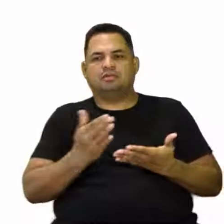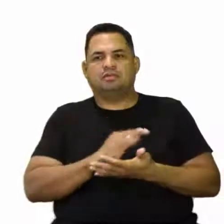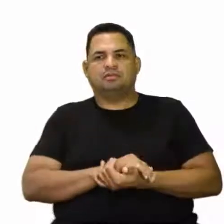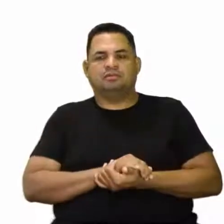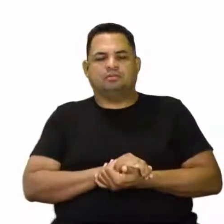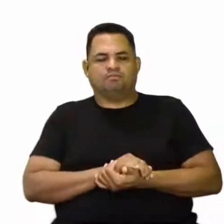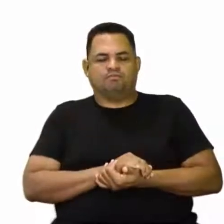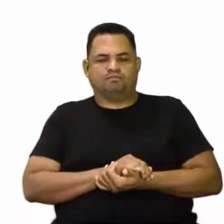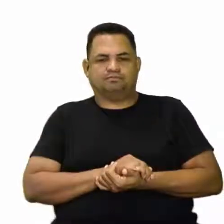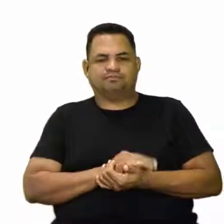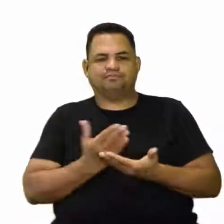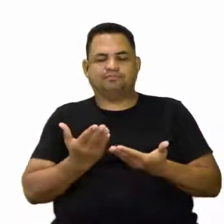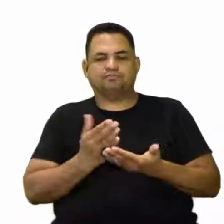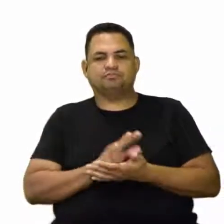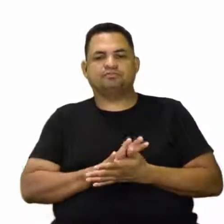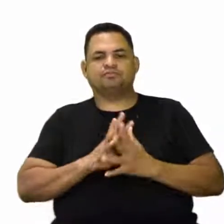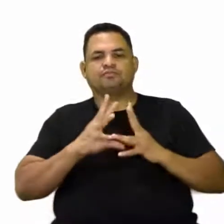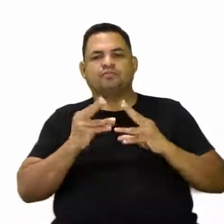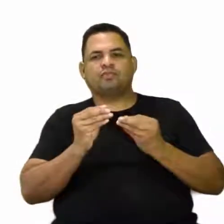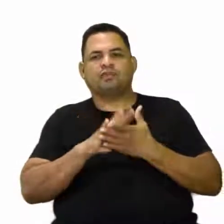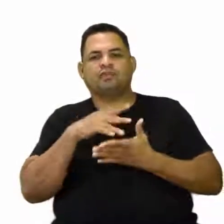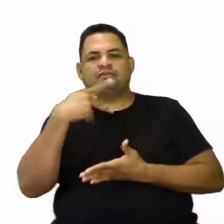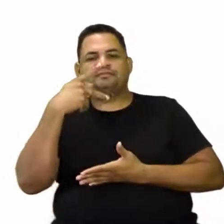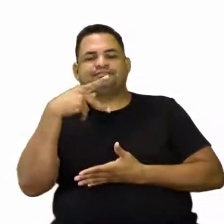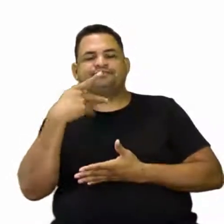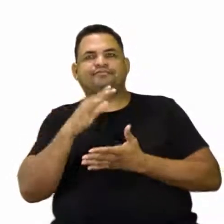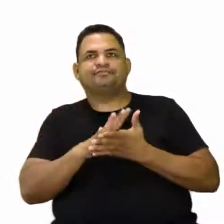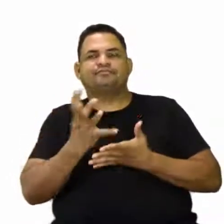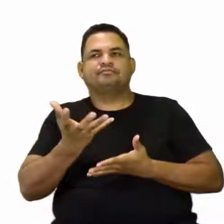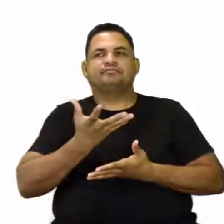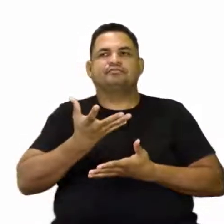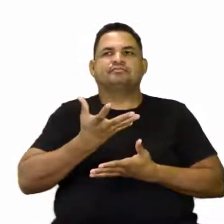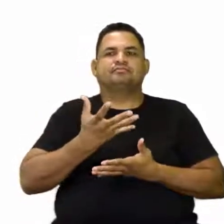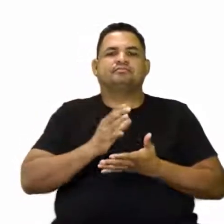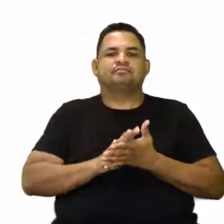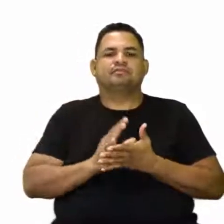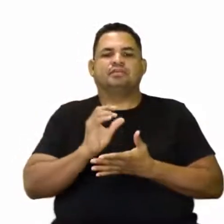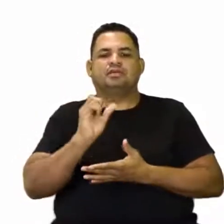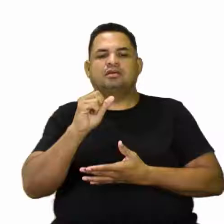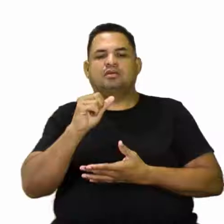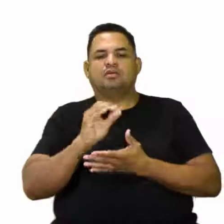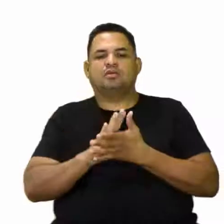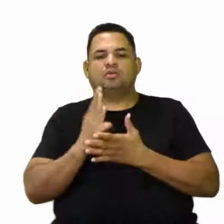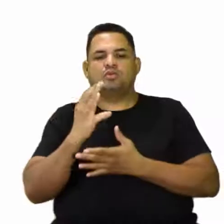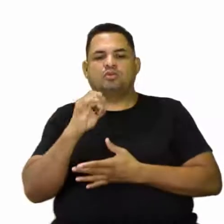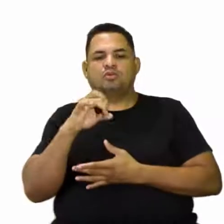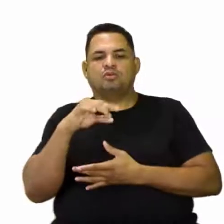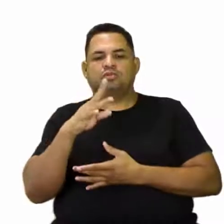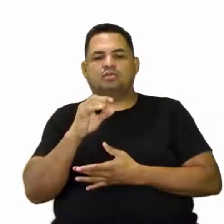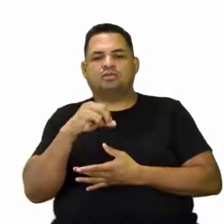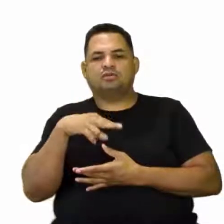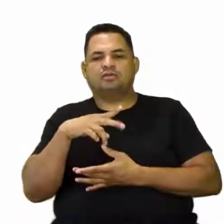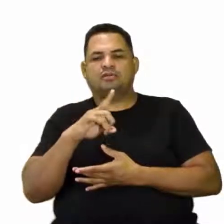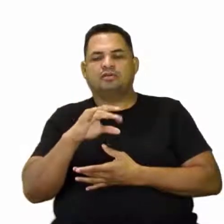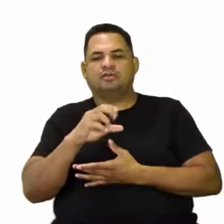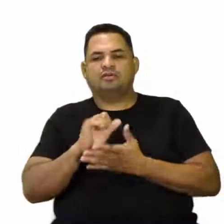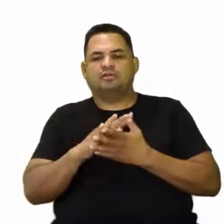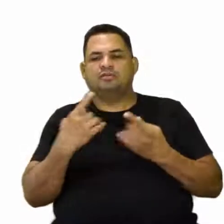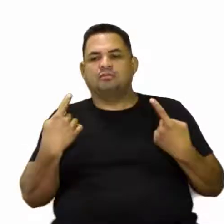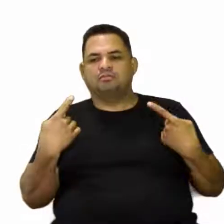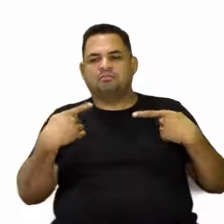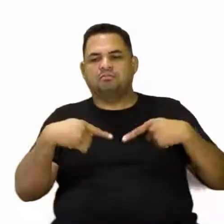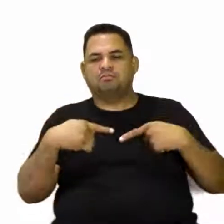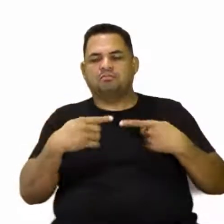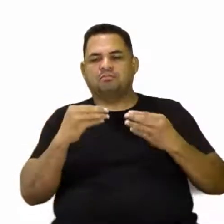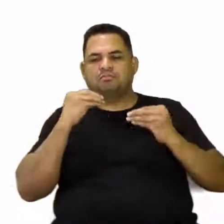ao contrário de tudo que era dito. Ele queria dizer que era uma antinovela, era uma contranovela, justamente pelo